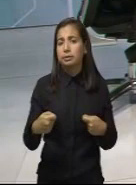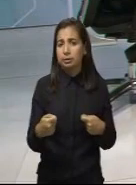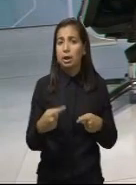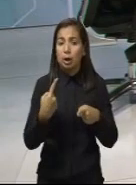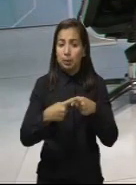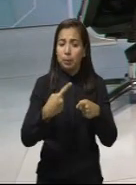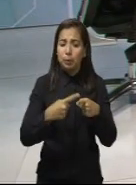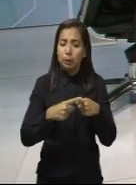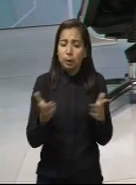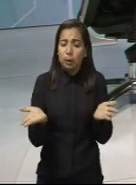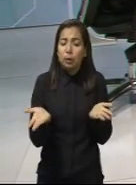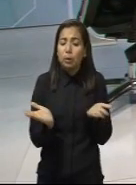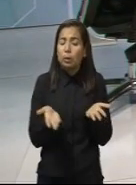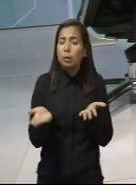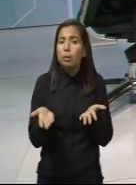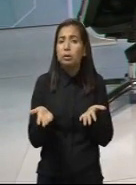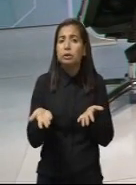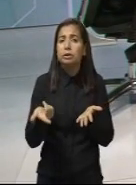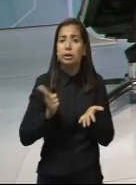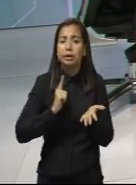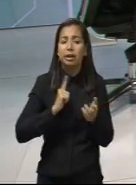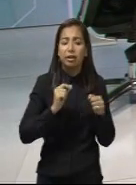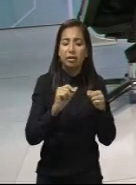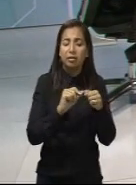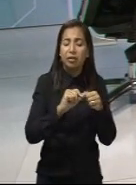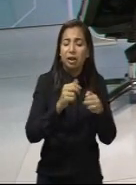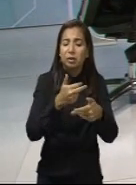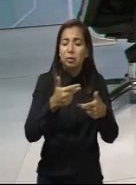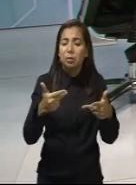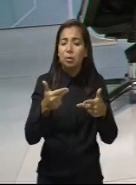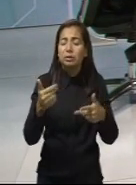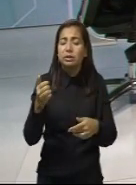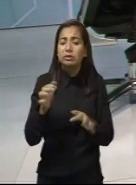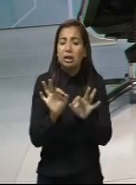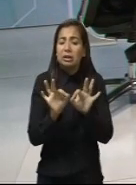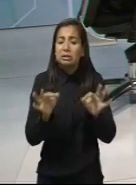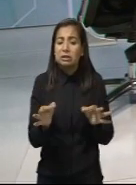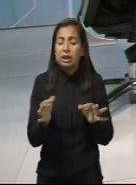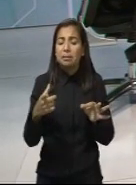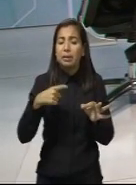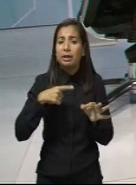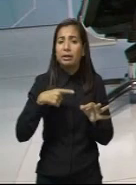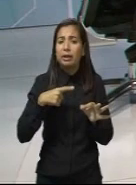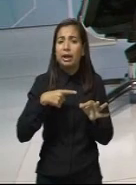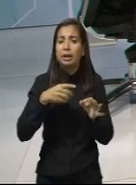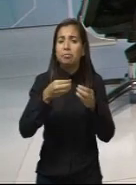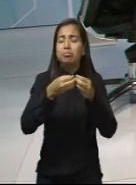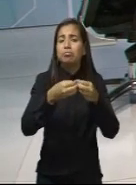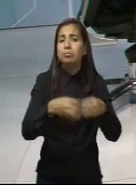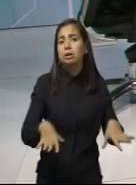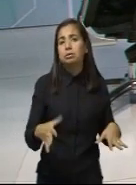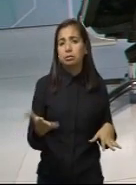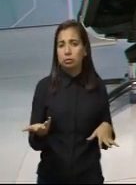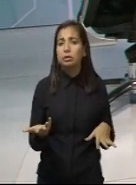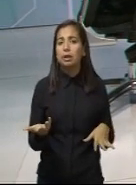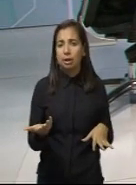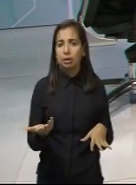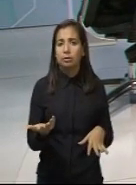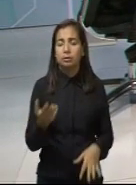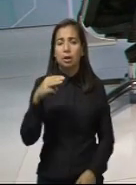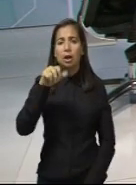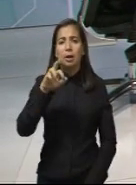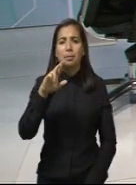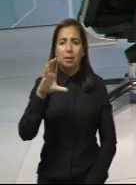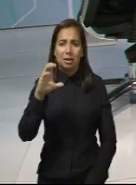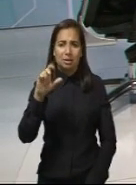se perdendo hoje nas coisas menores, nas coisas mais insignificantes, tá certo? Você pega um sujeito como Marcelo Bretas,